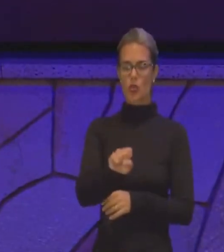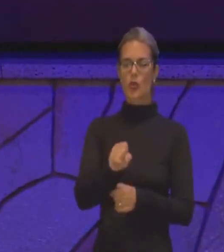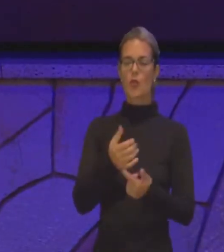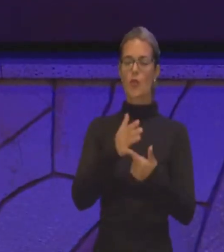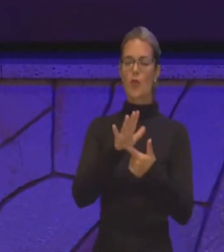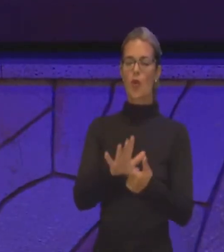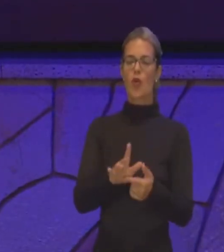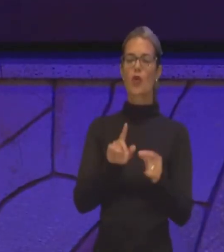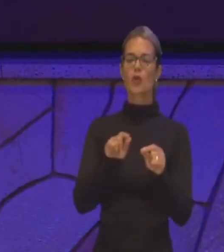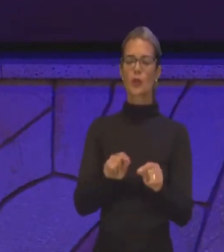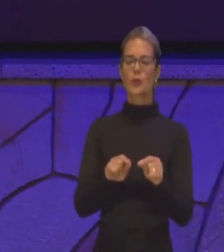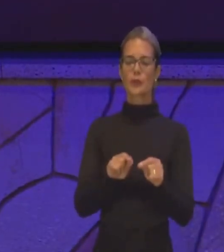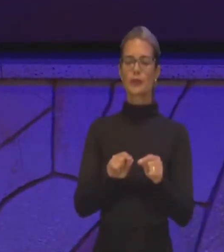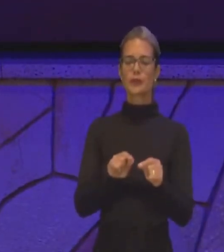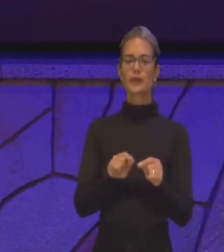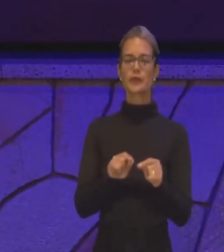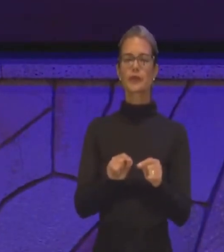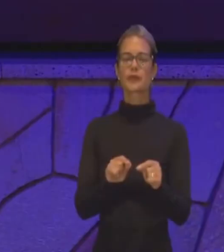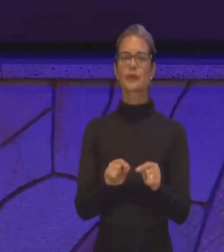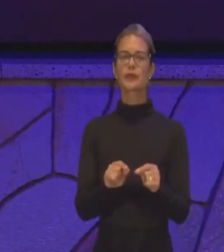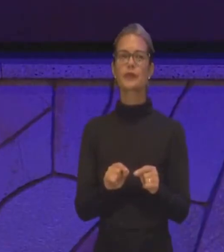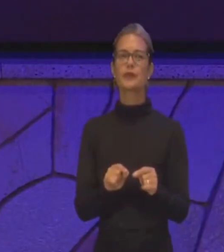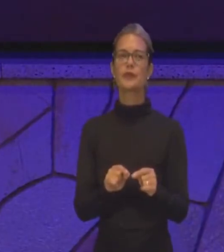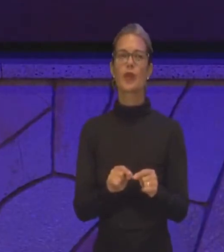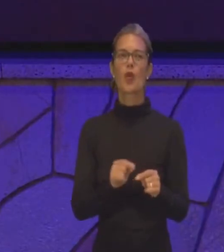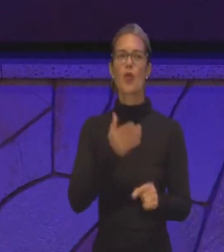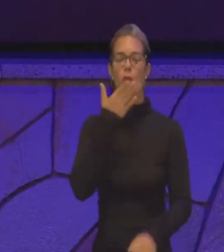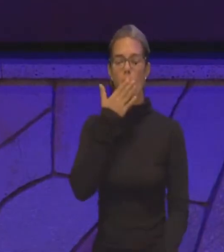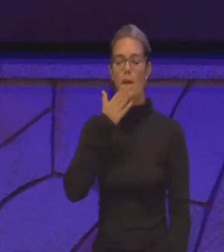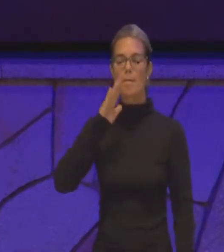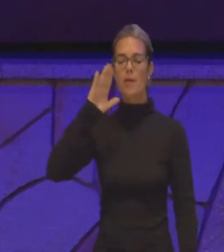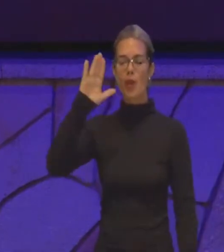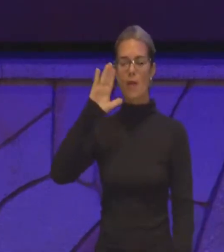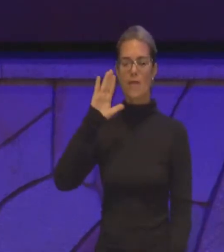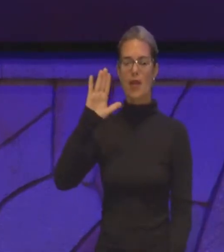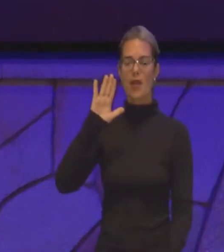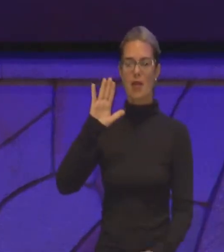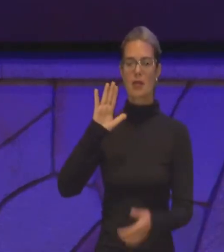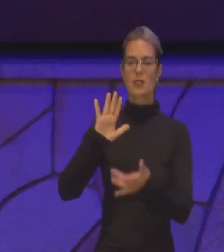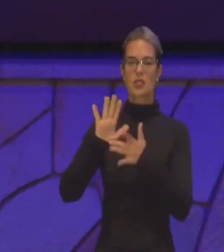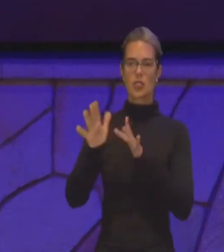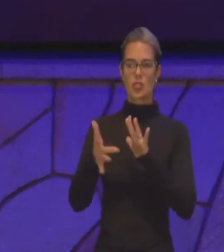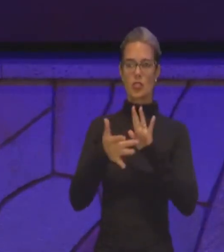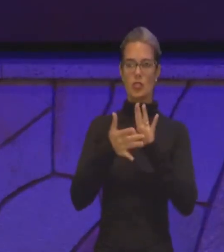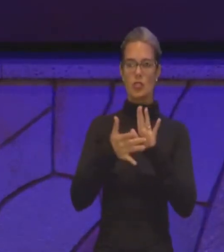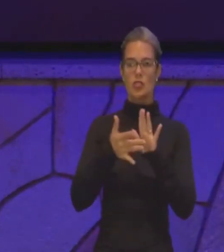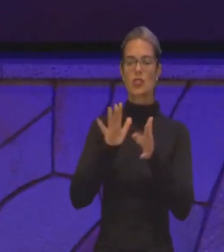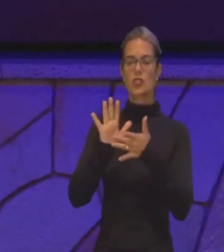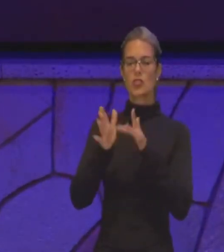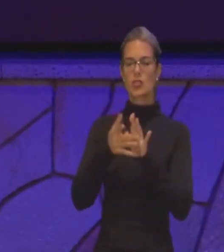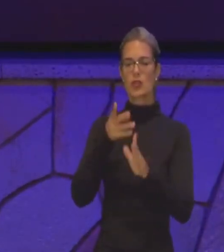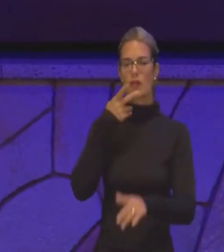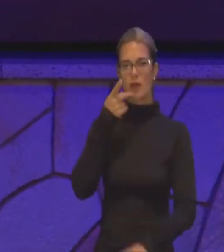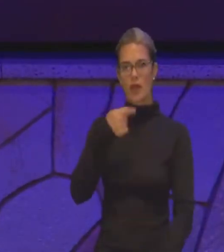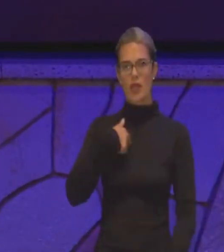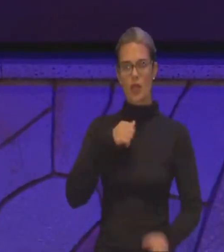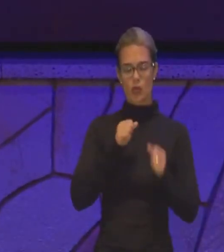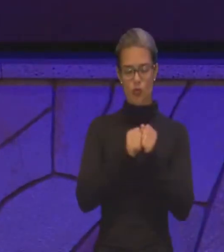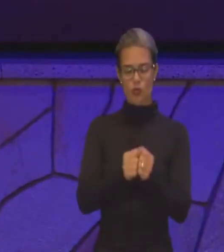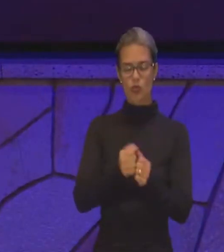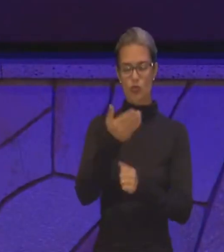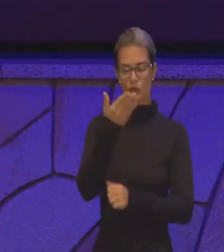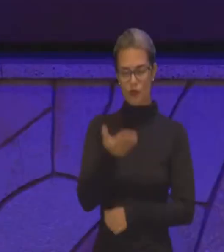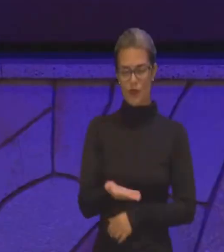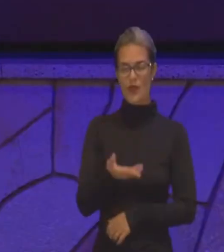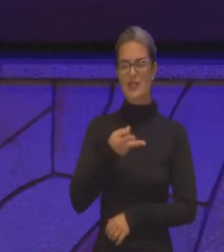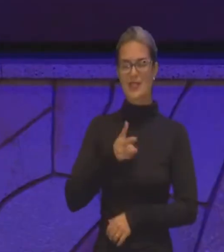revela algo e nos mostra uma promessa do Senhor. Ele diz: eu estarei sempre com